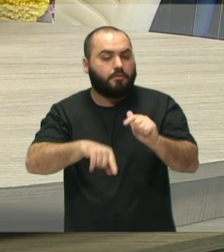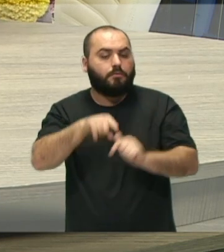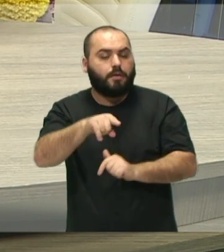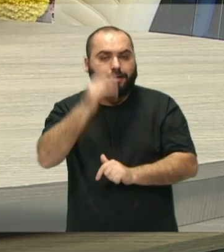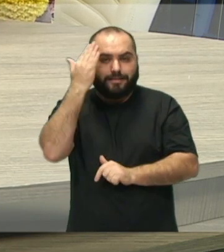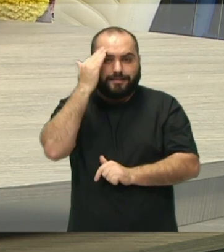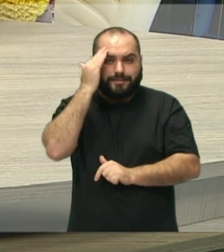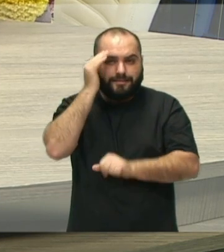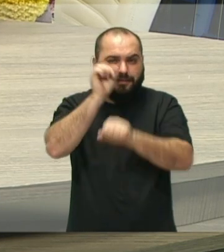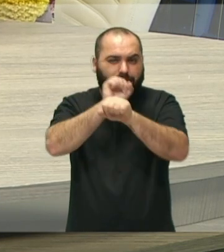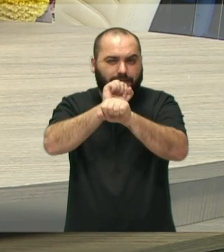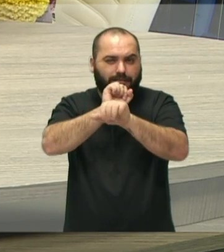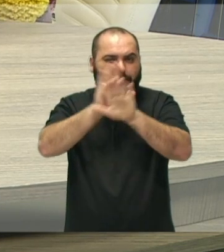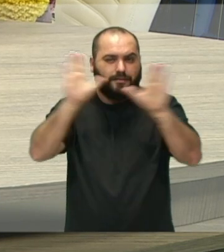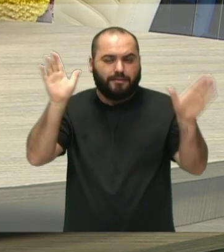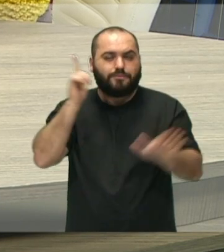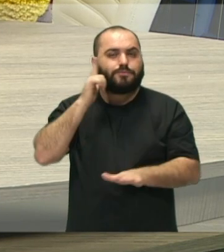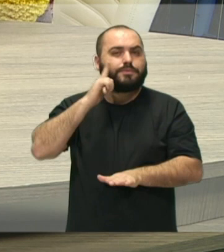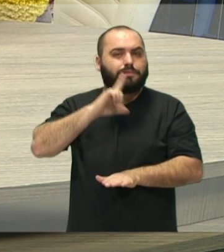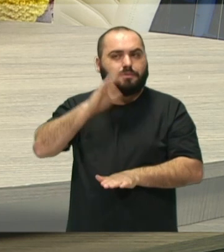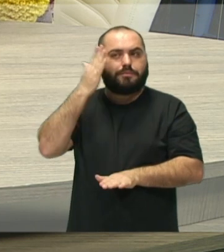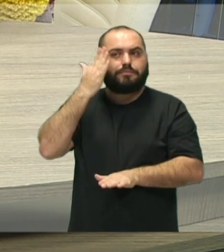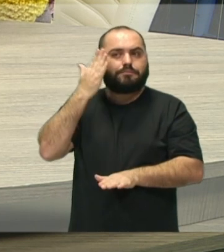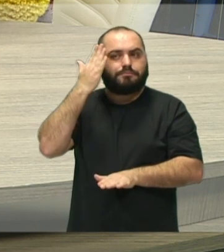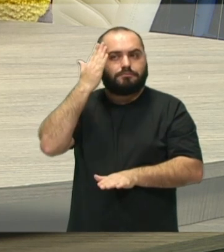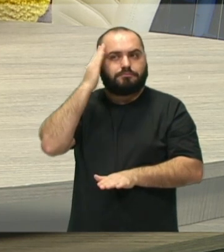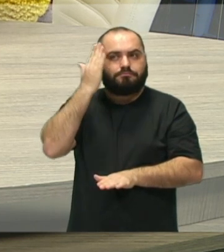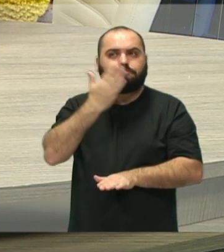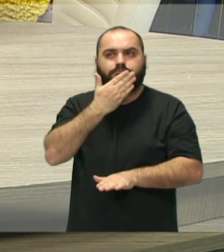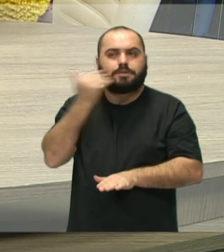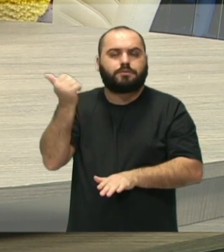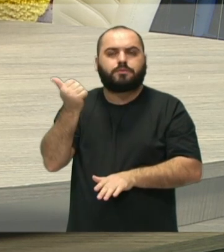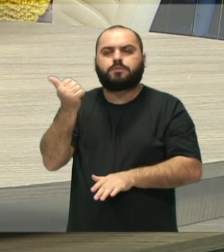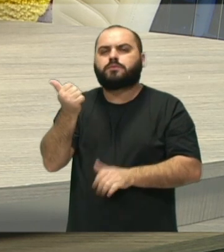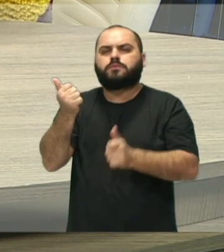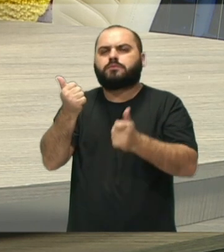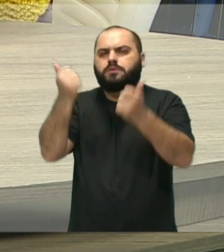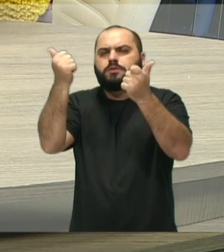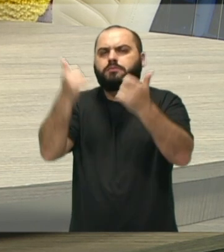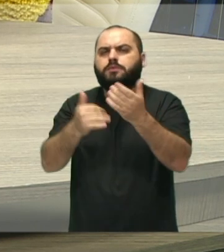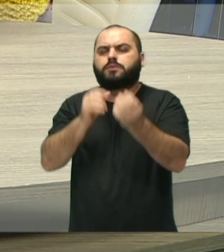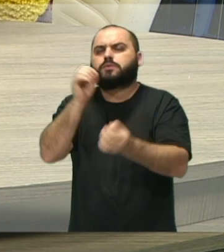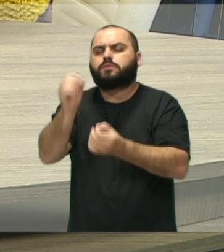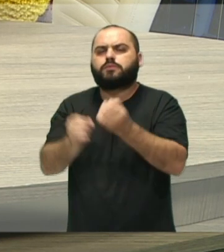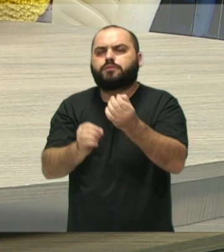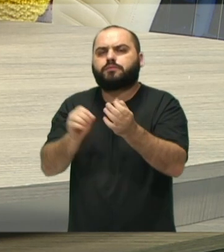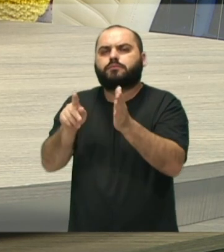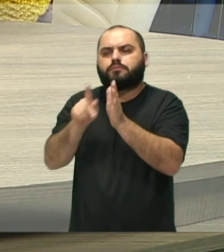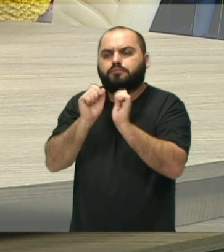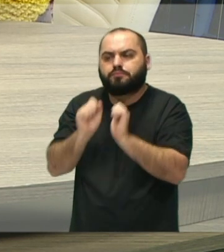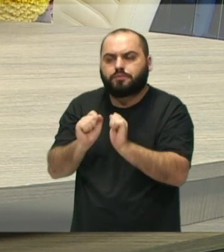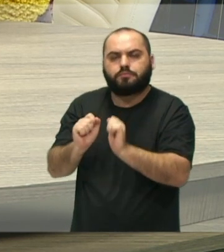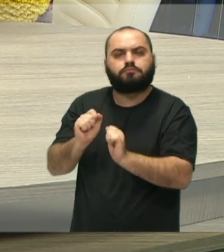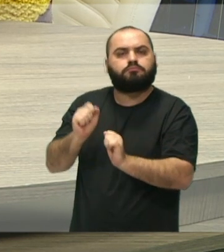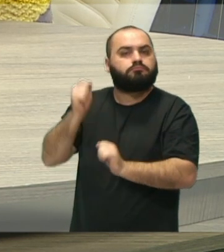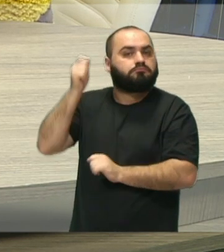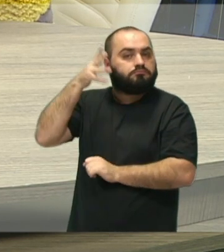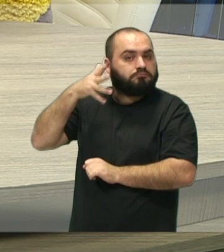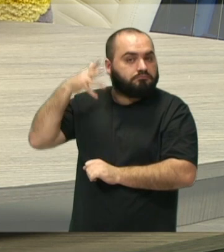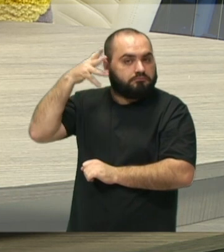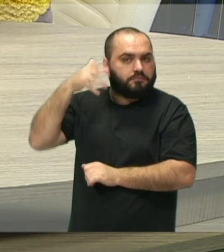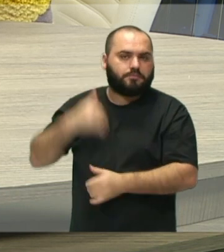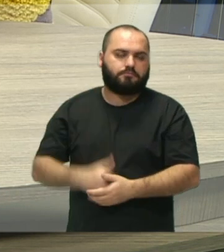que ele também pode colocar o produto dele? Como é que vão ser esses workshops? Nós conseguimos, através de uma